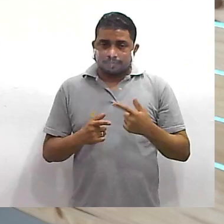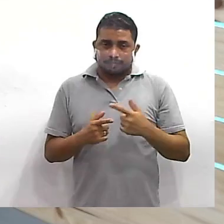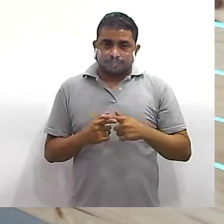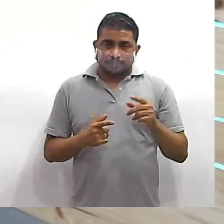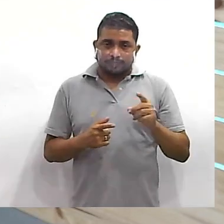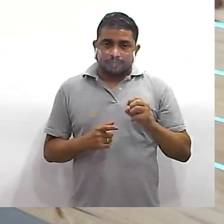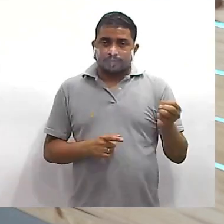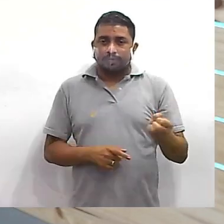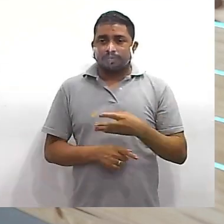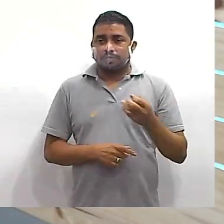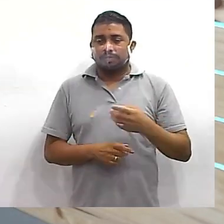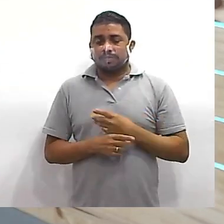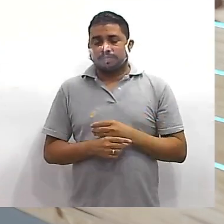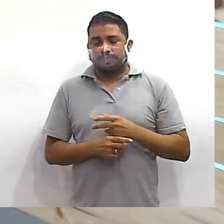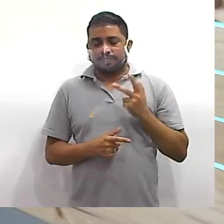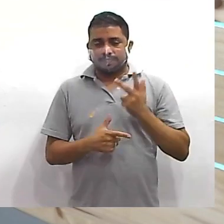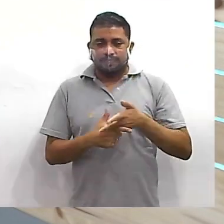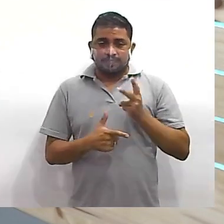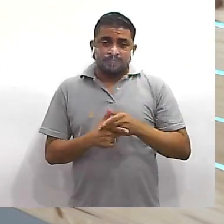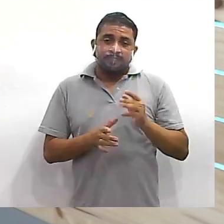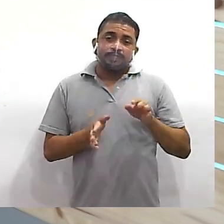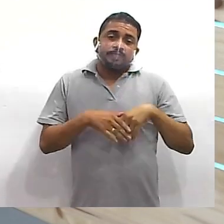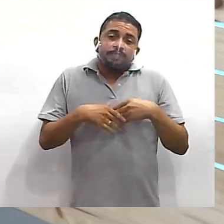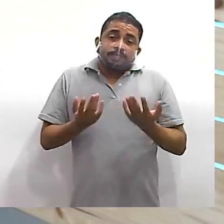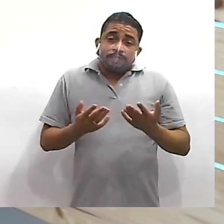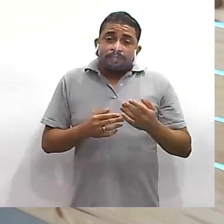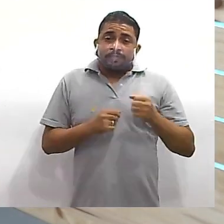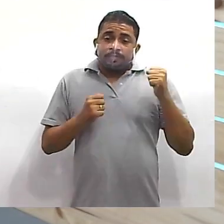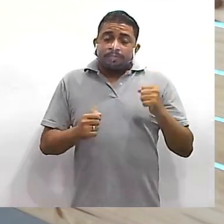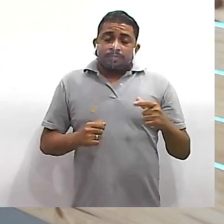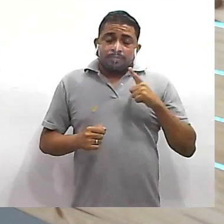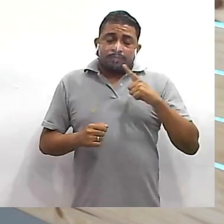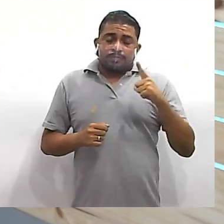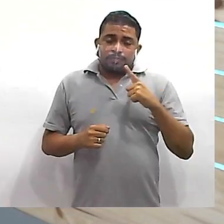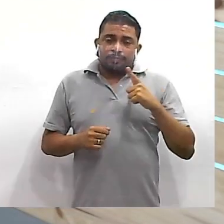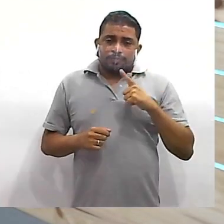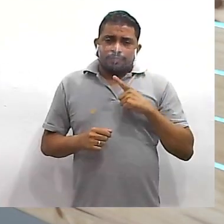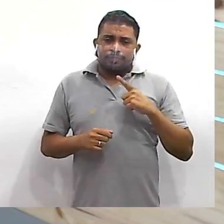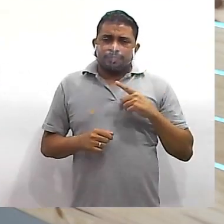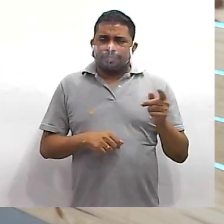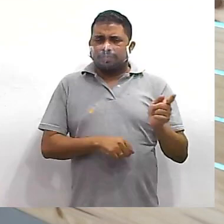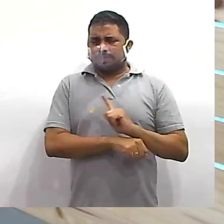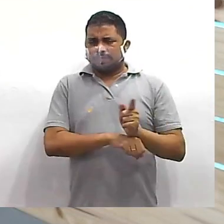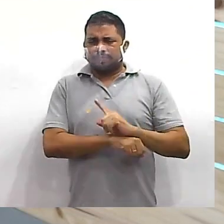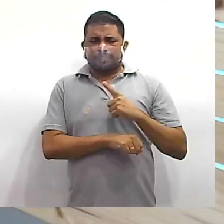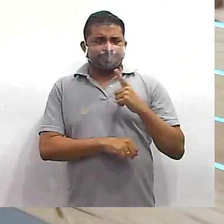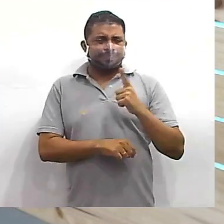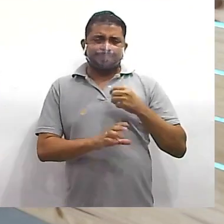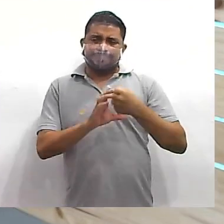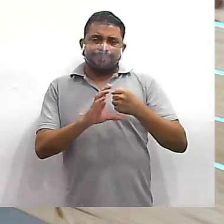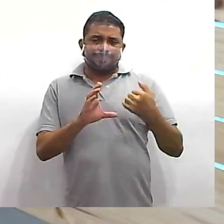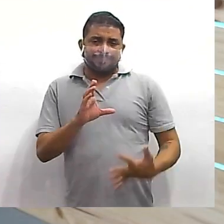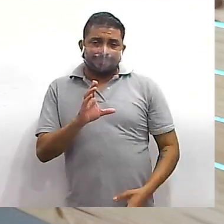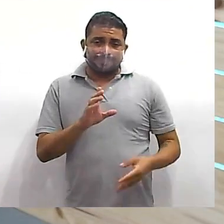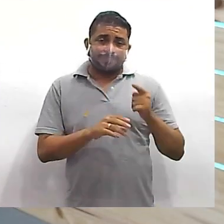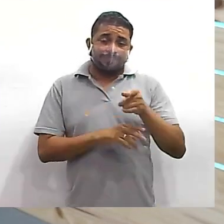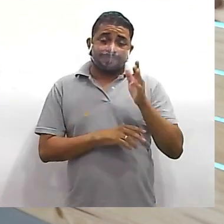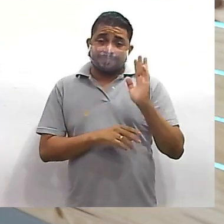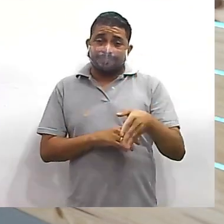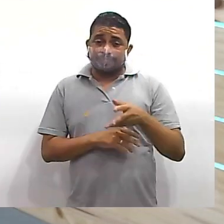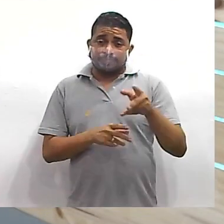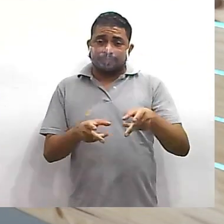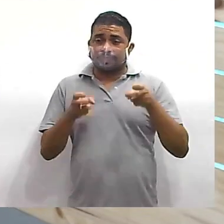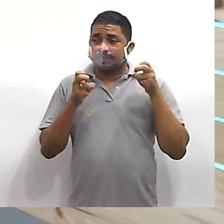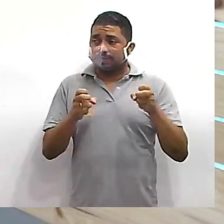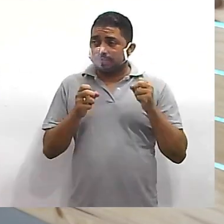nova live, mas a gente pode entender que existem gestores que não têm essa característica de liderança e você provavelmente já percebeu isso,